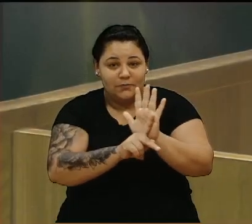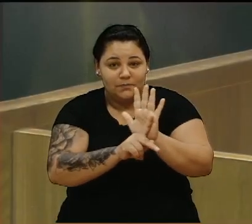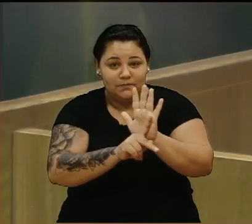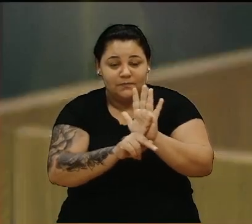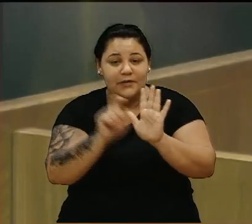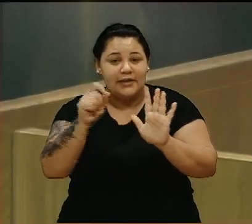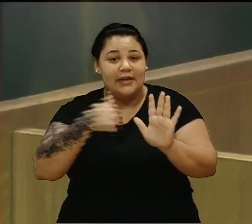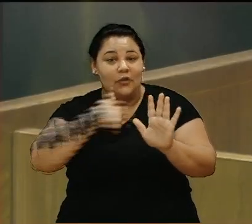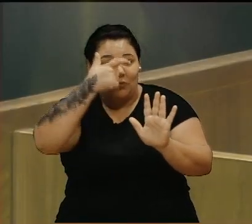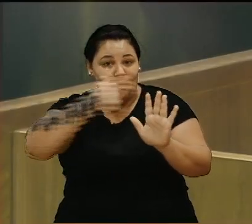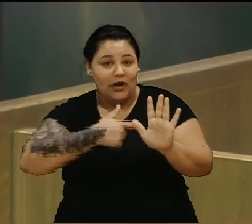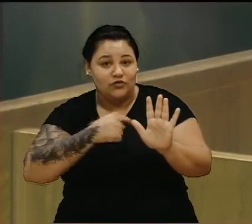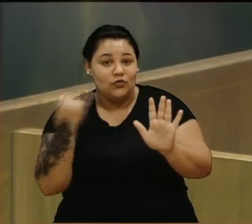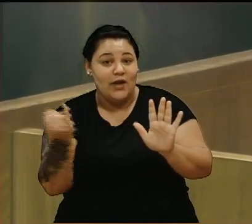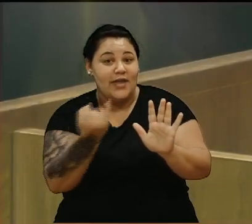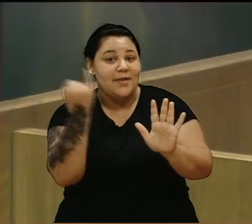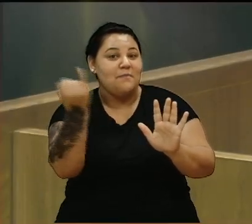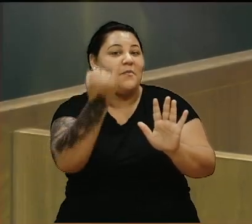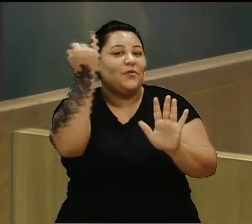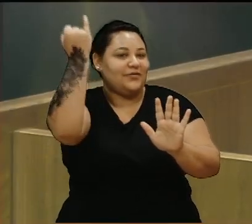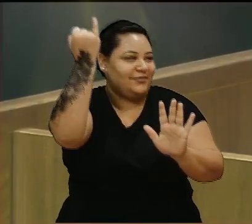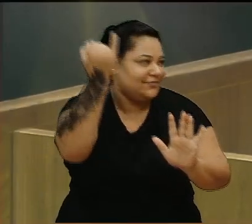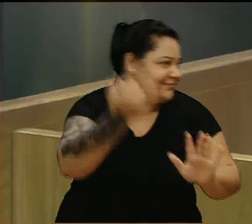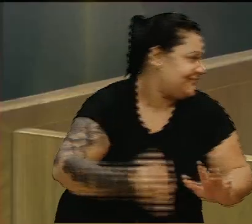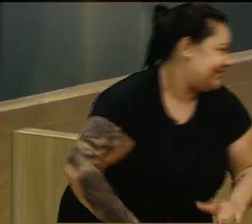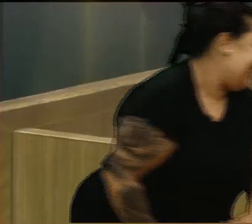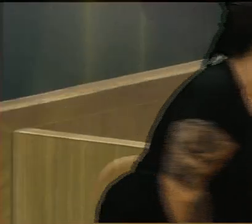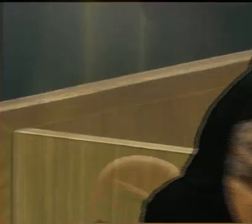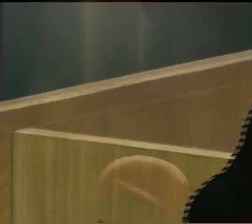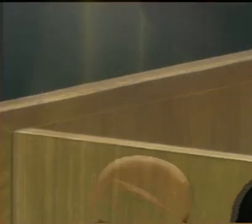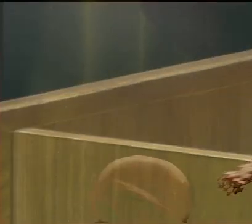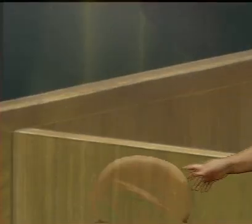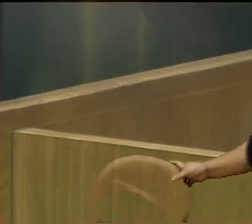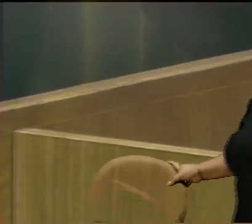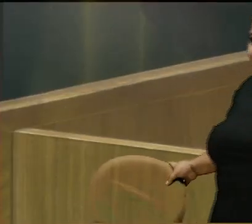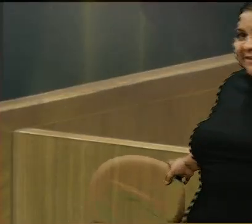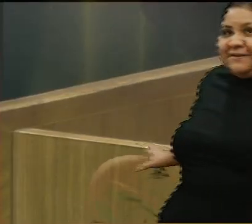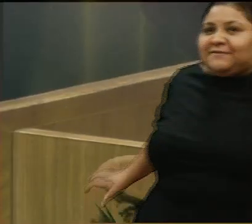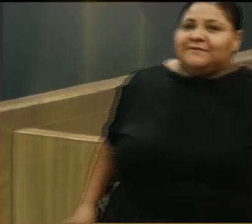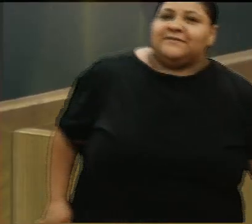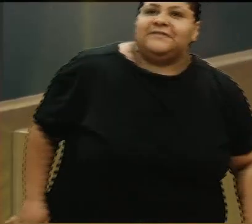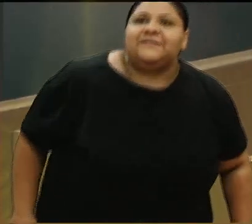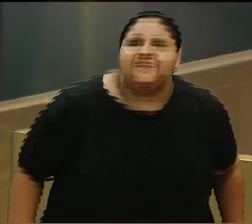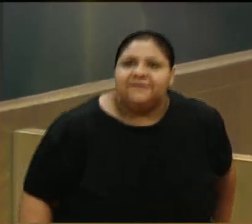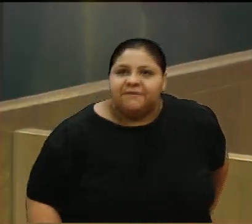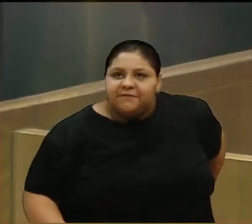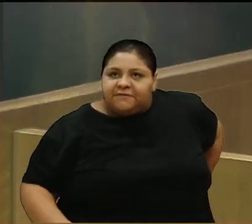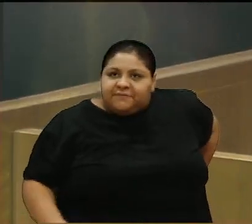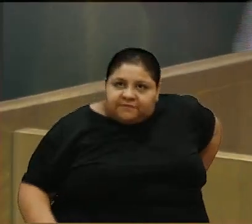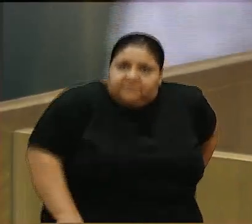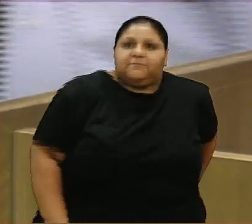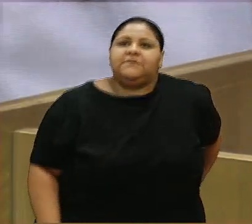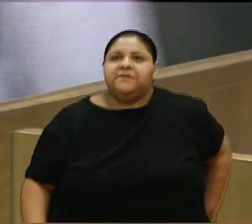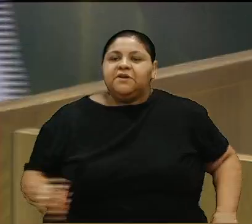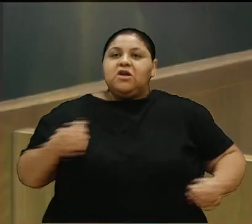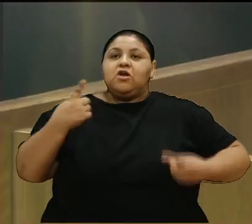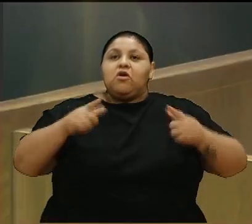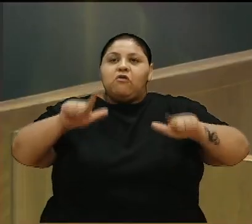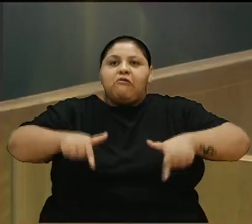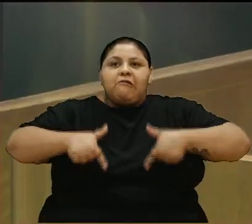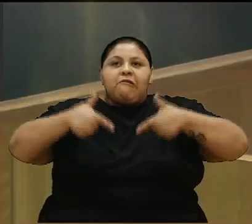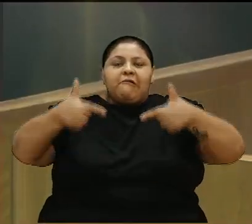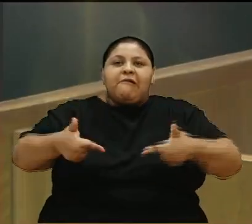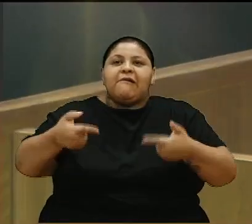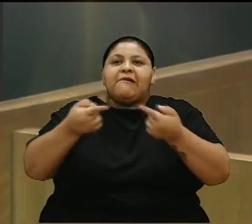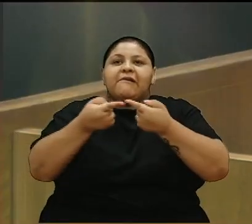eu acho super importante e que a gente tem, de certa maneira, também contribuído a partir do nosso gabinete com algumas ações, mas muito